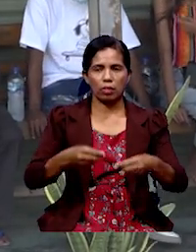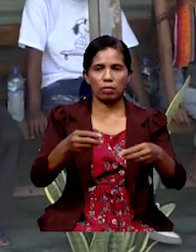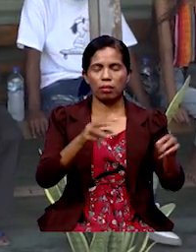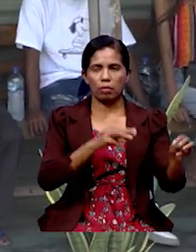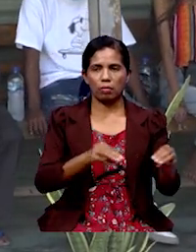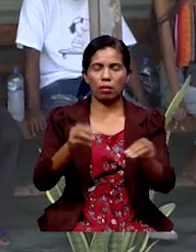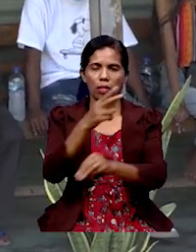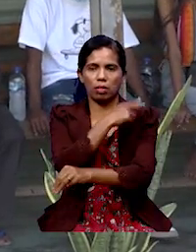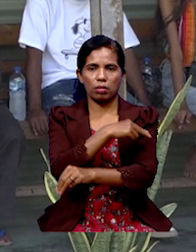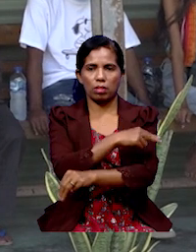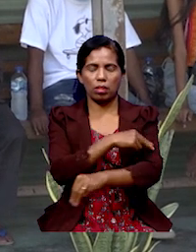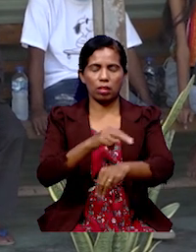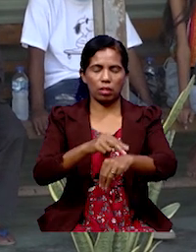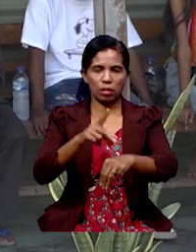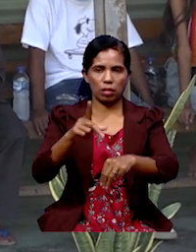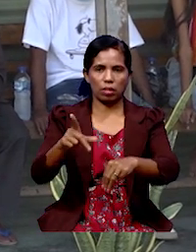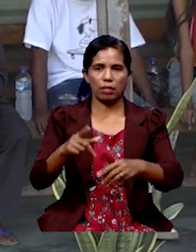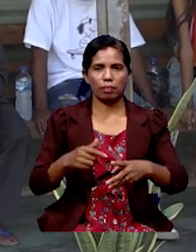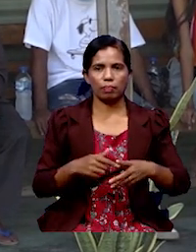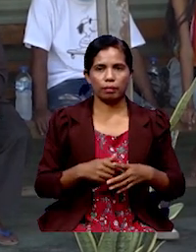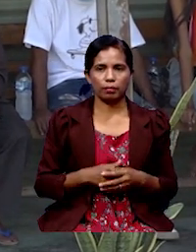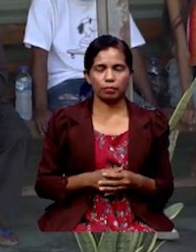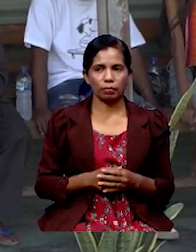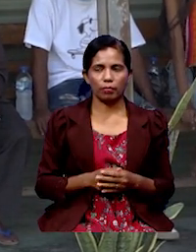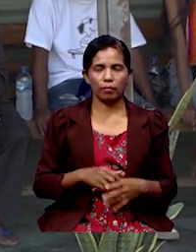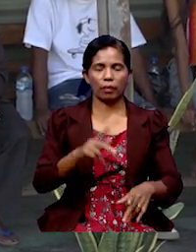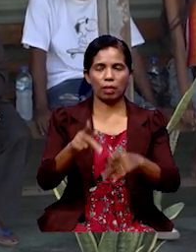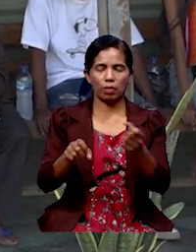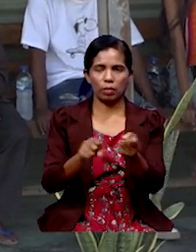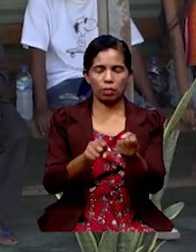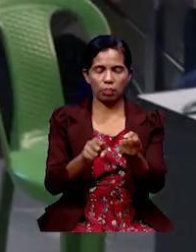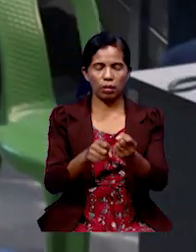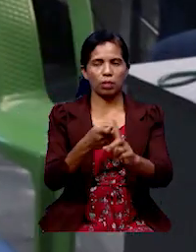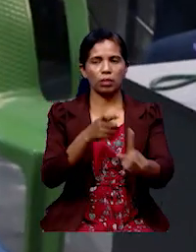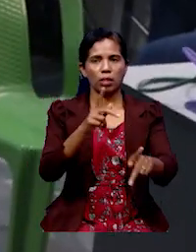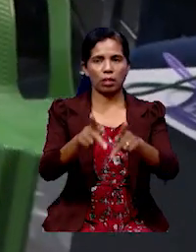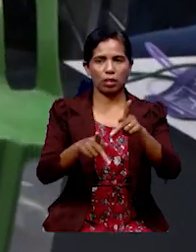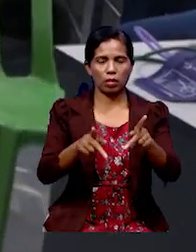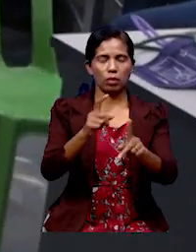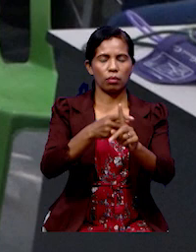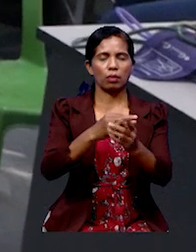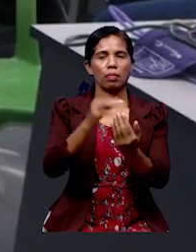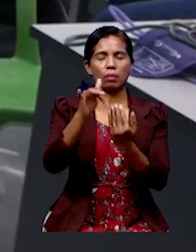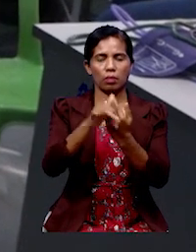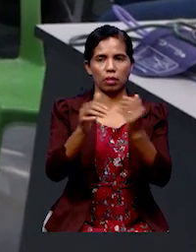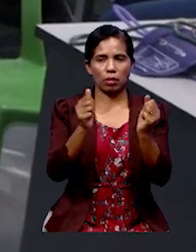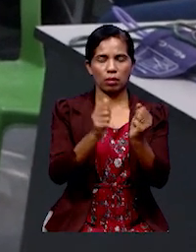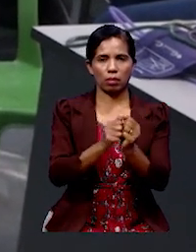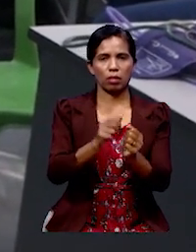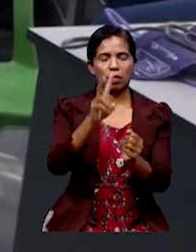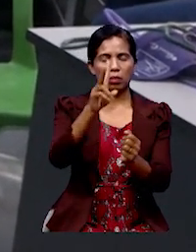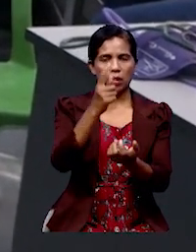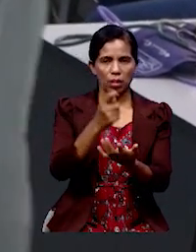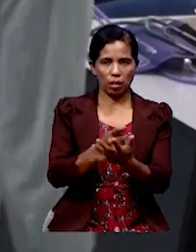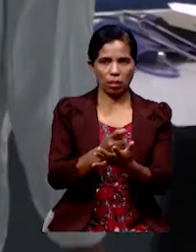ba Hospital Nacional Guido Valadares. Total kontribuisan husi komunidade husi fulan marsu hamutu krihung rua